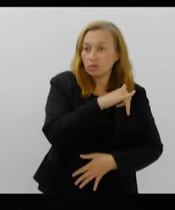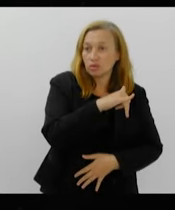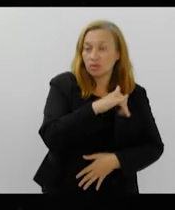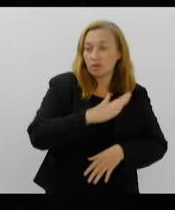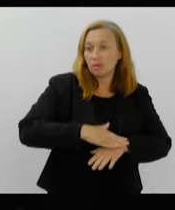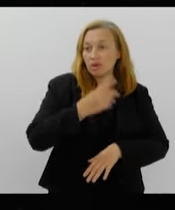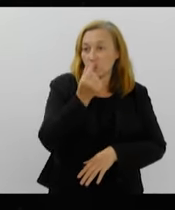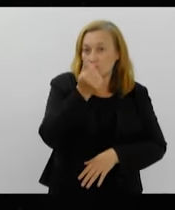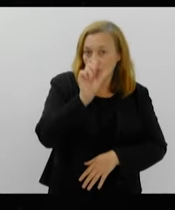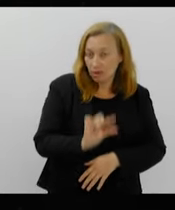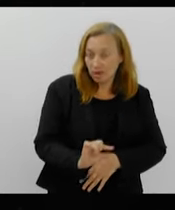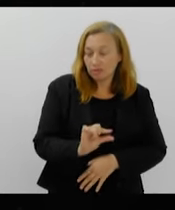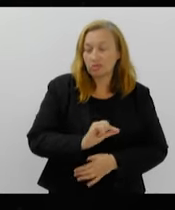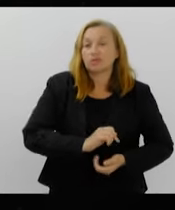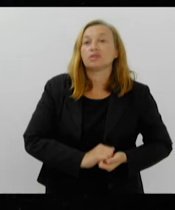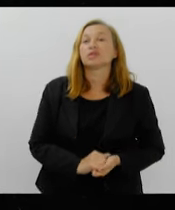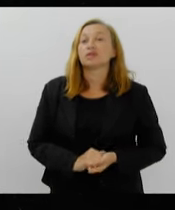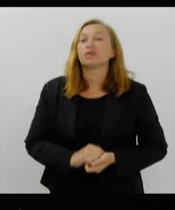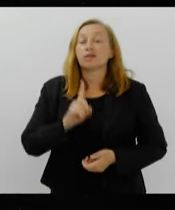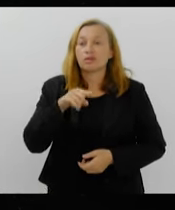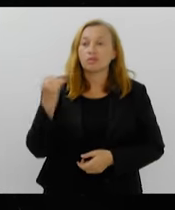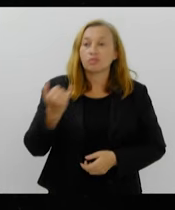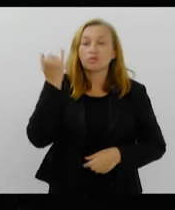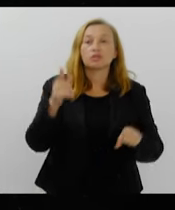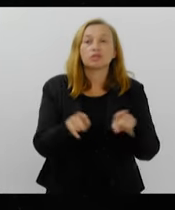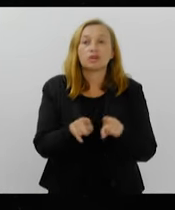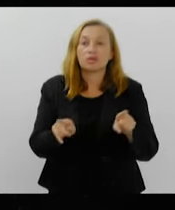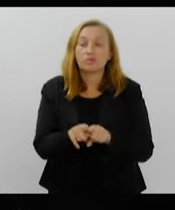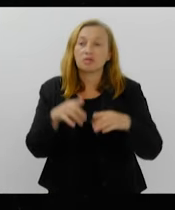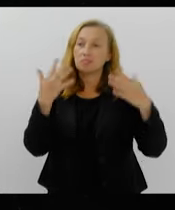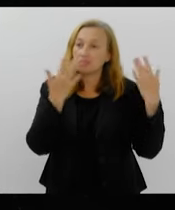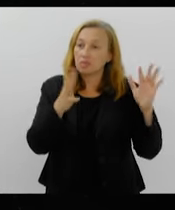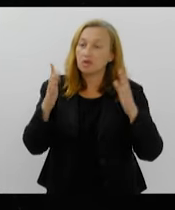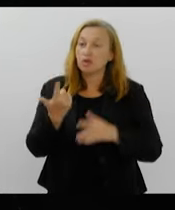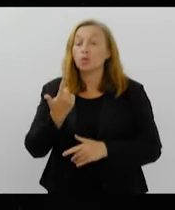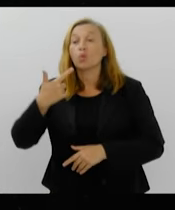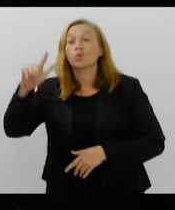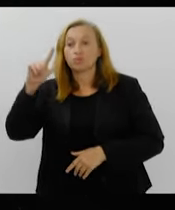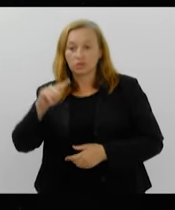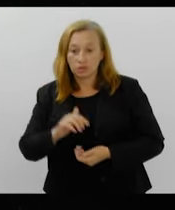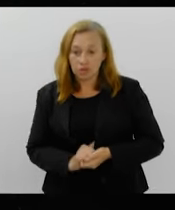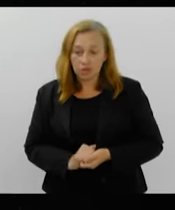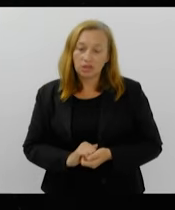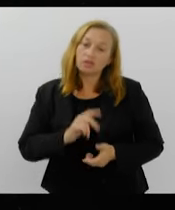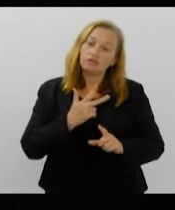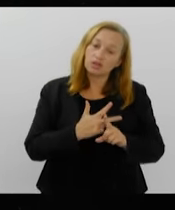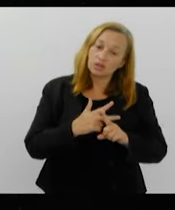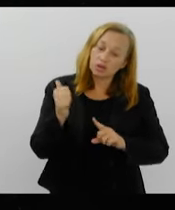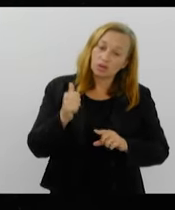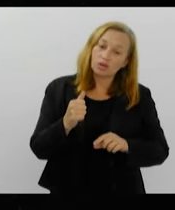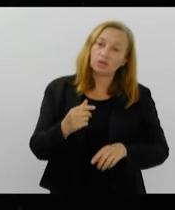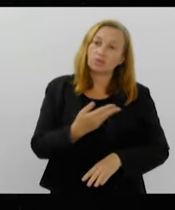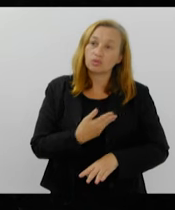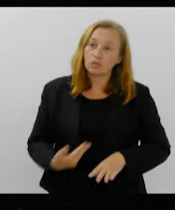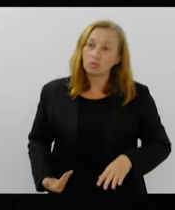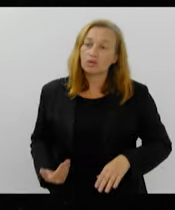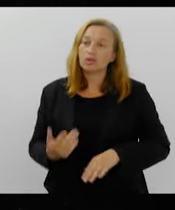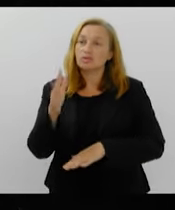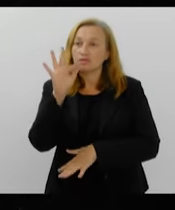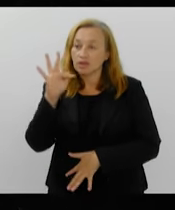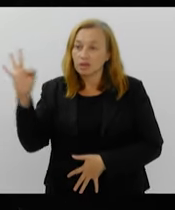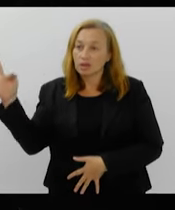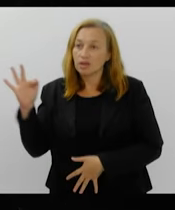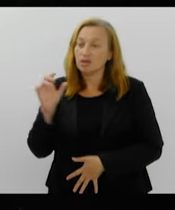mais barata muito importante também a gente celebrar uma outra conquista do governo federal que